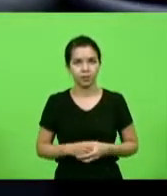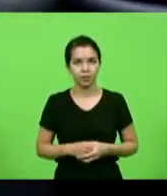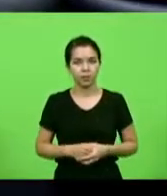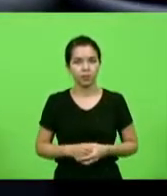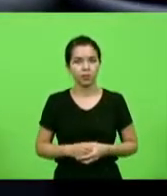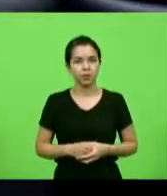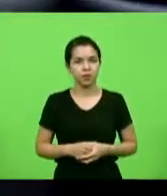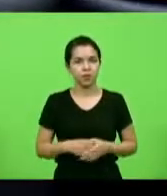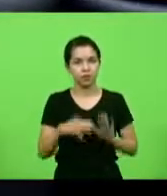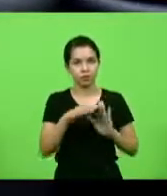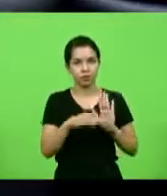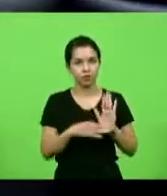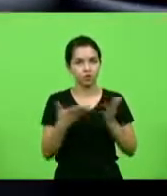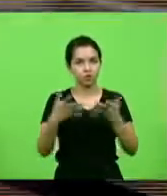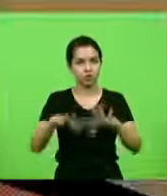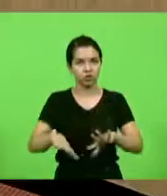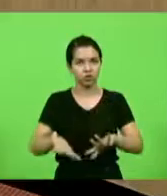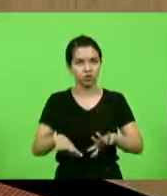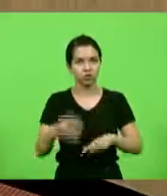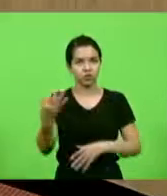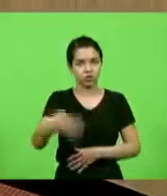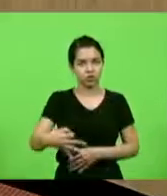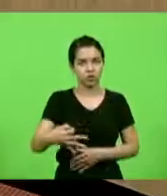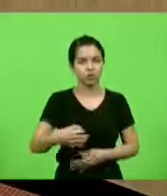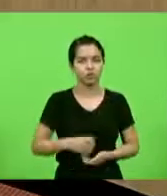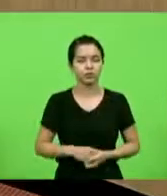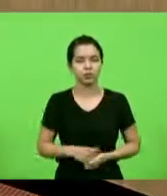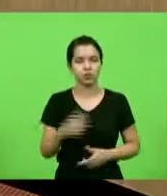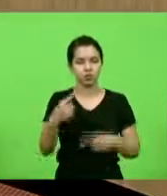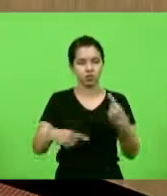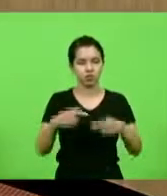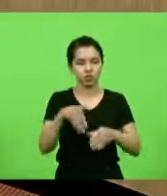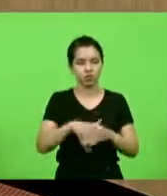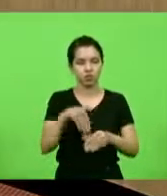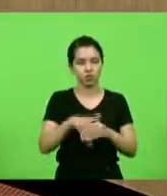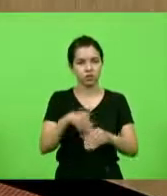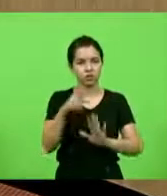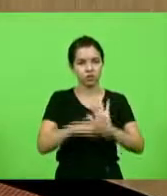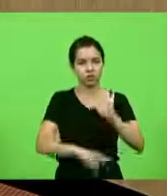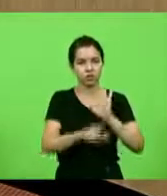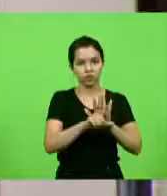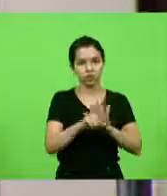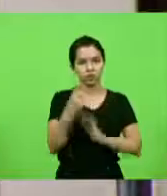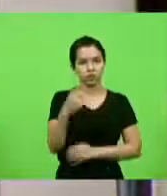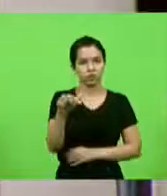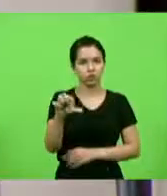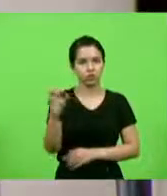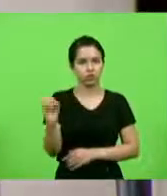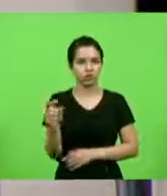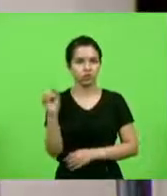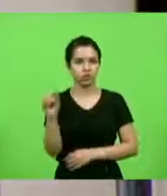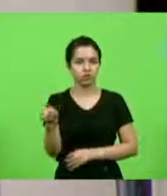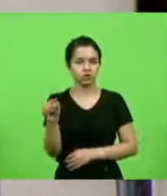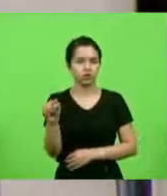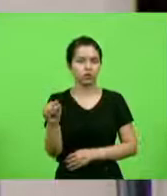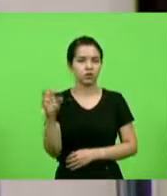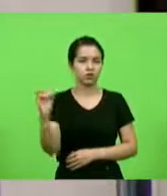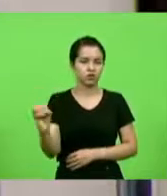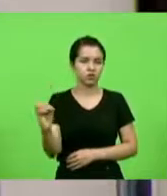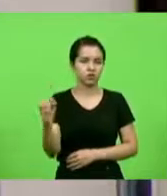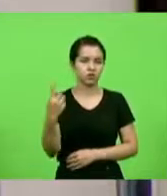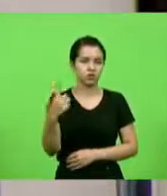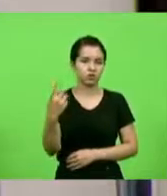foi rejeitada. Tá, tudo bem, então. Está correto. Discussão e votação em turno único do projeto de lei 190.0/2019. Autor deputado